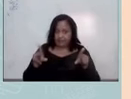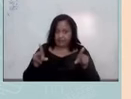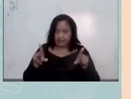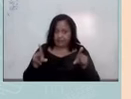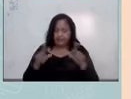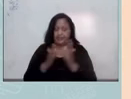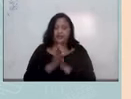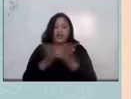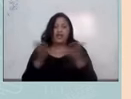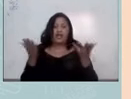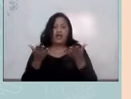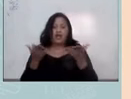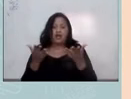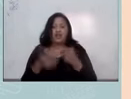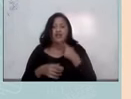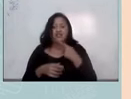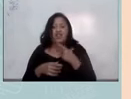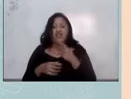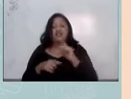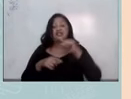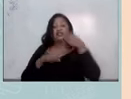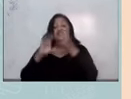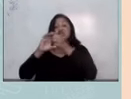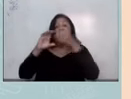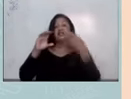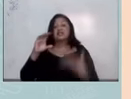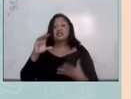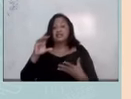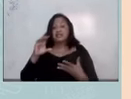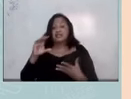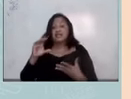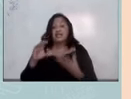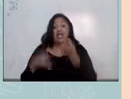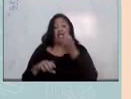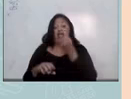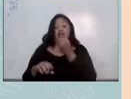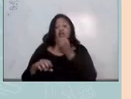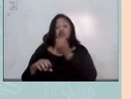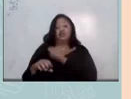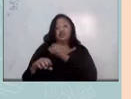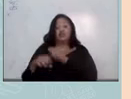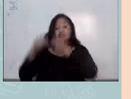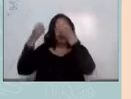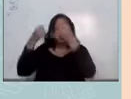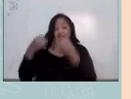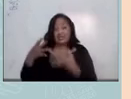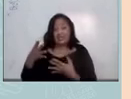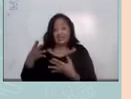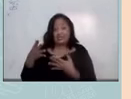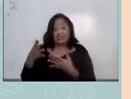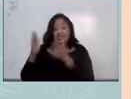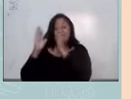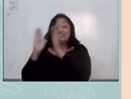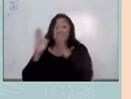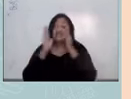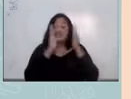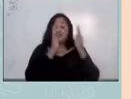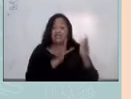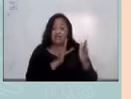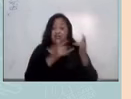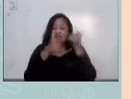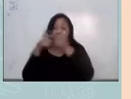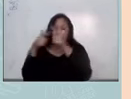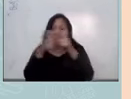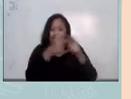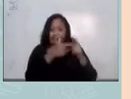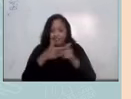vamos falar agora da outra classificação, que é em relação ao número e à distribuição de casos. Então, a gente tem, e está sendo bastante falada,